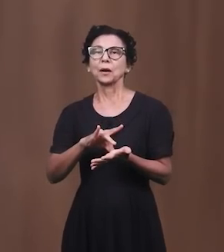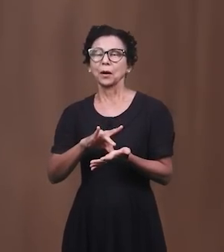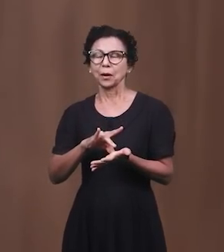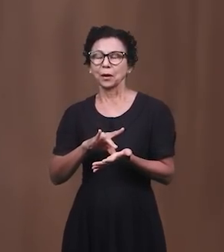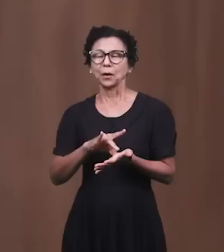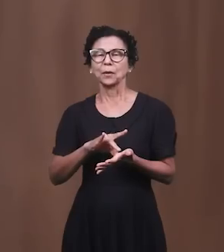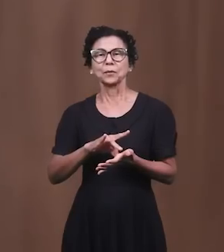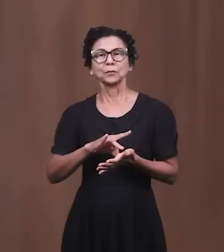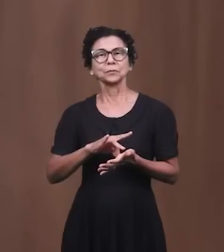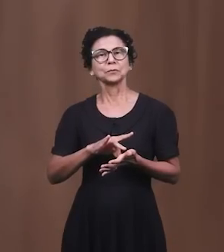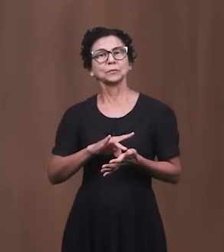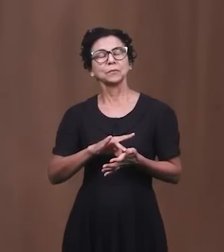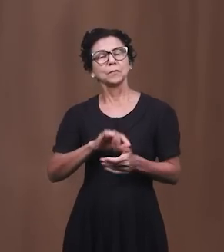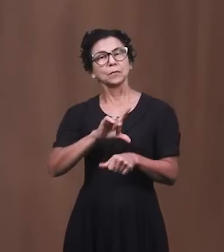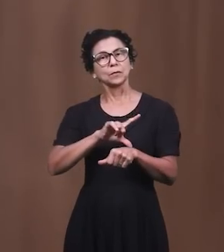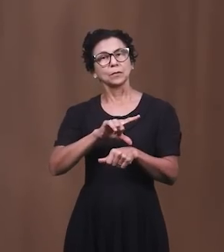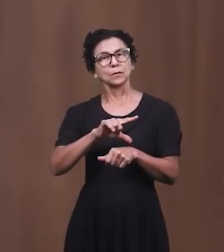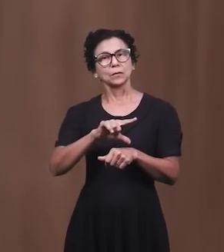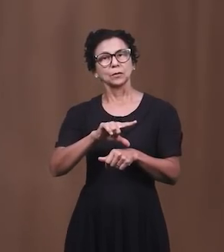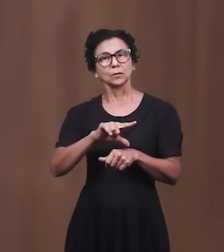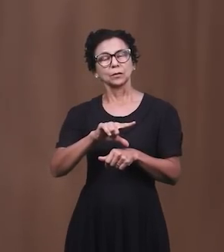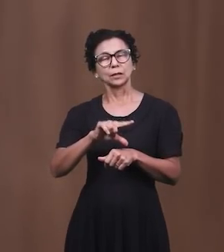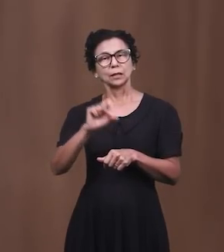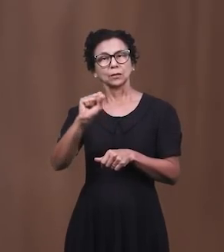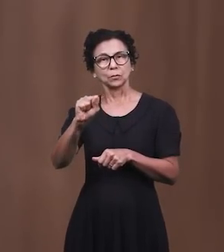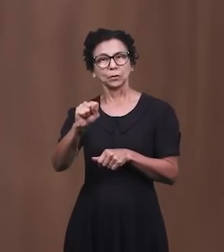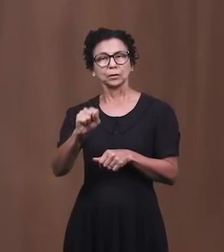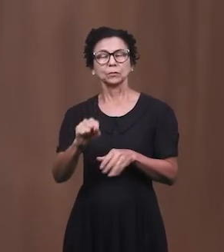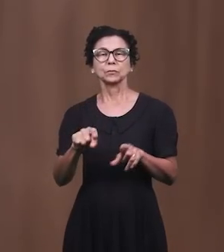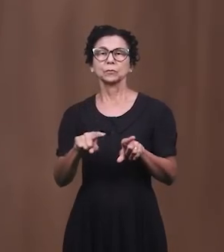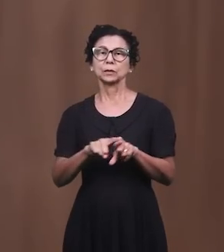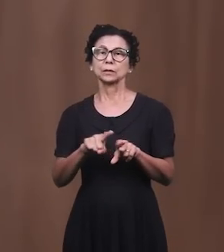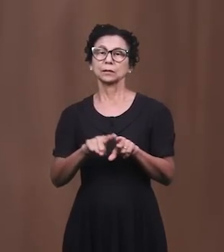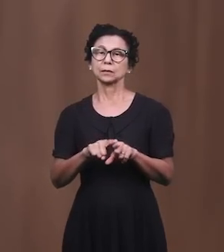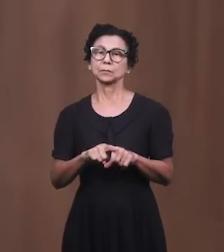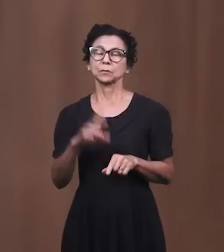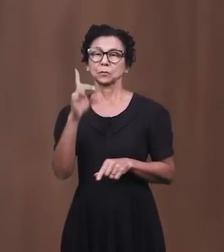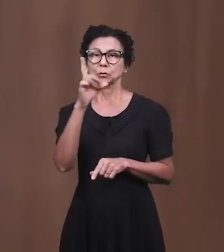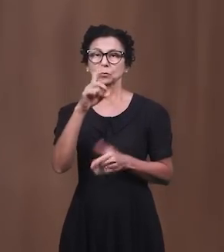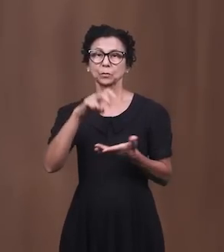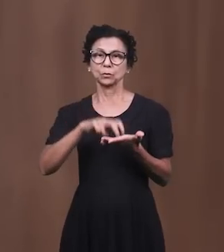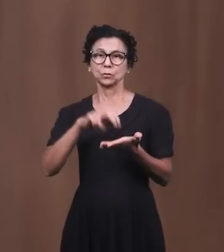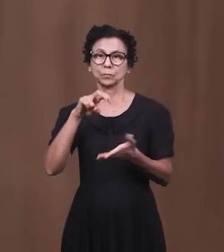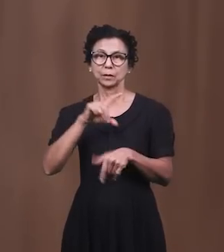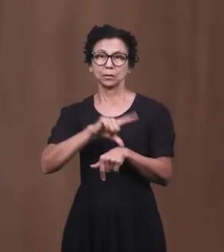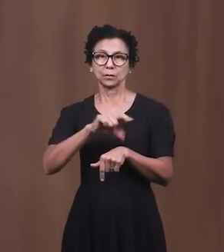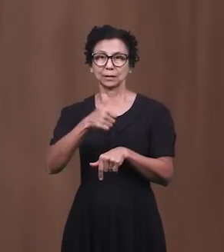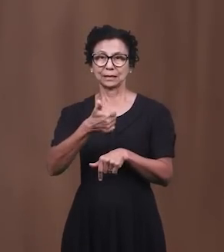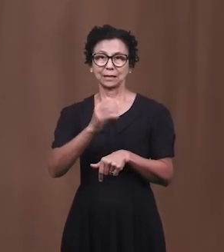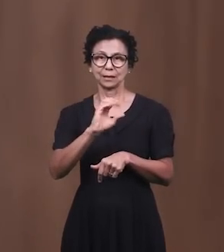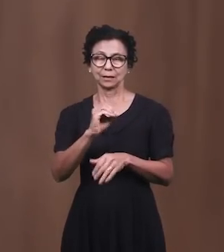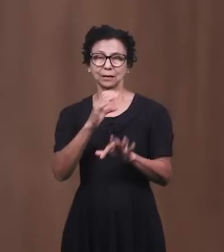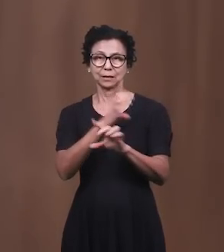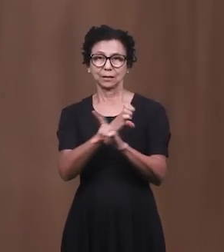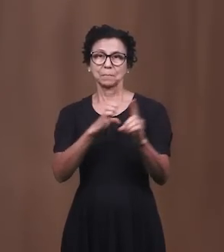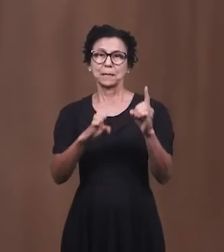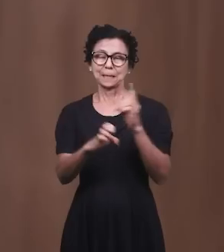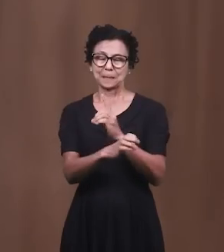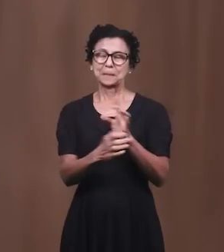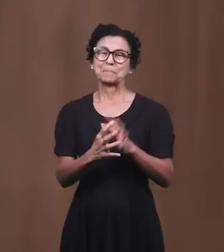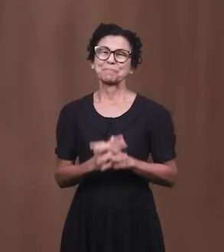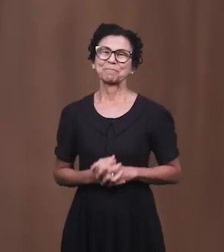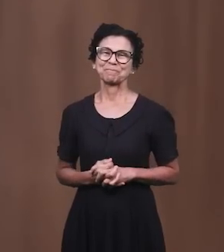dias às 20 horas, e também no domingo pela manhã às 10 horas temos a Escola Bíblica Dominical. Então você pode